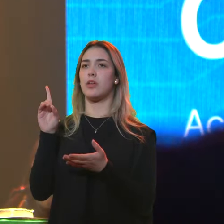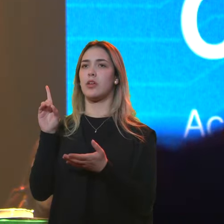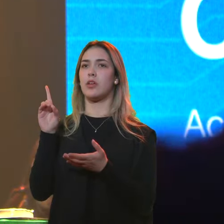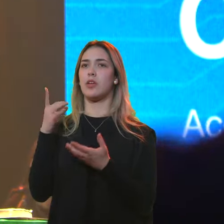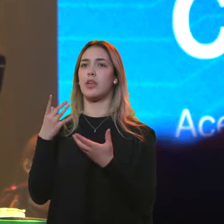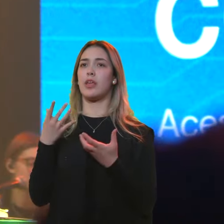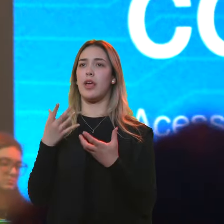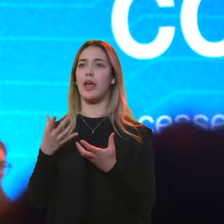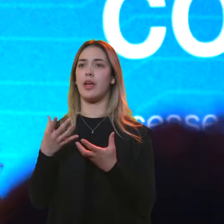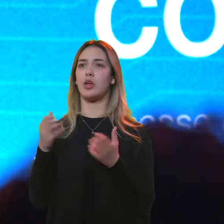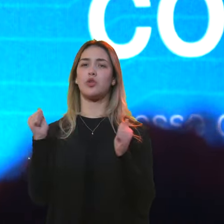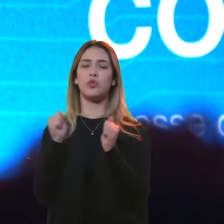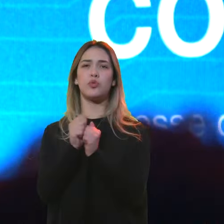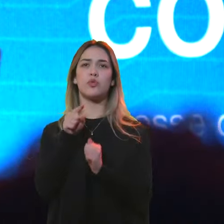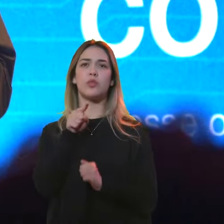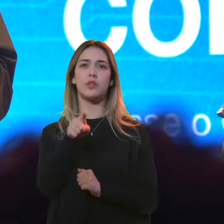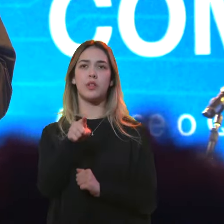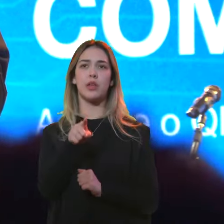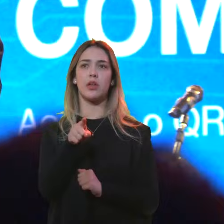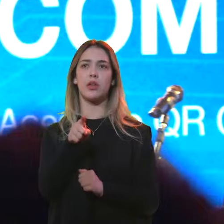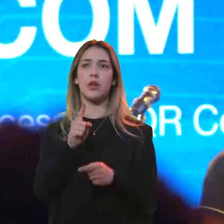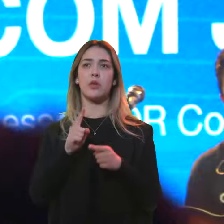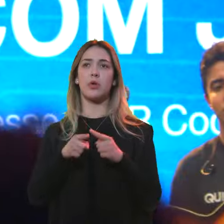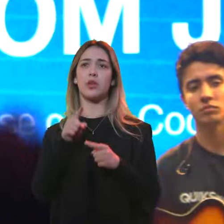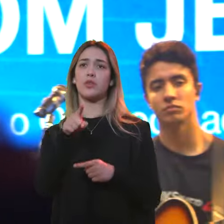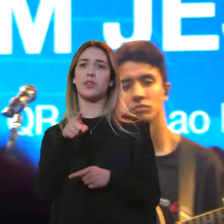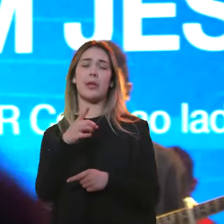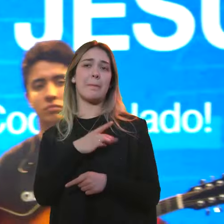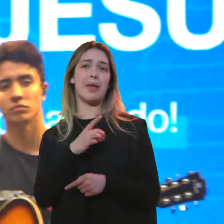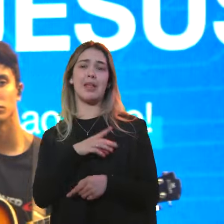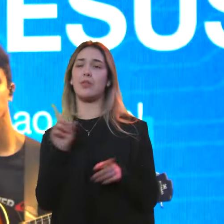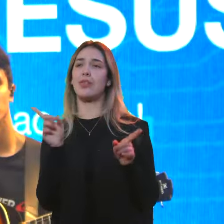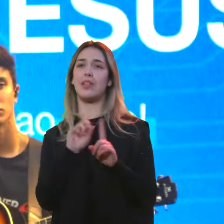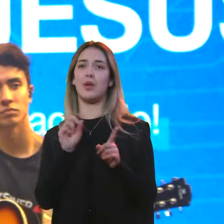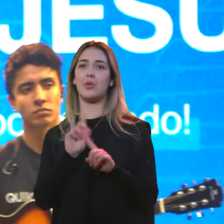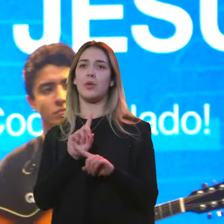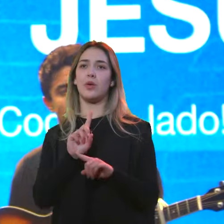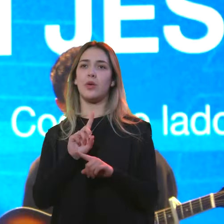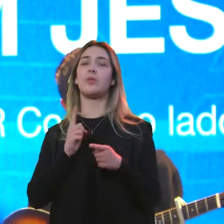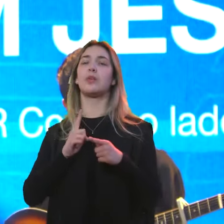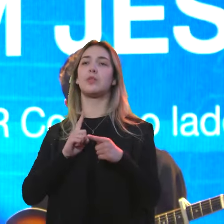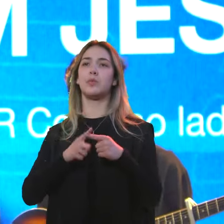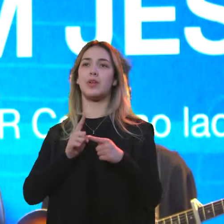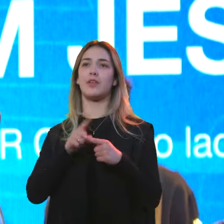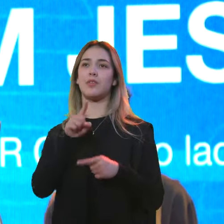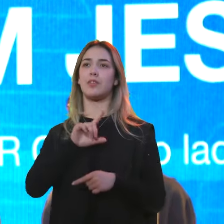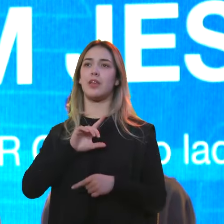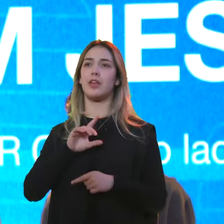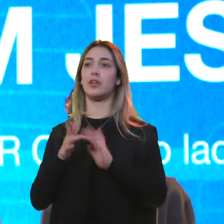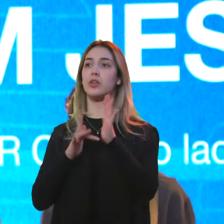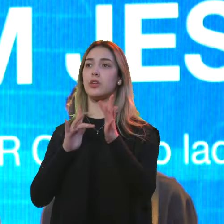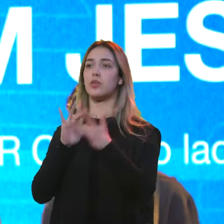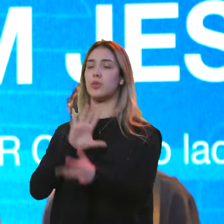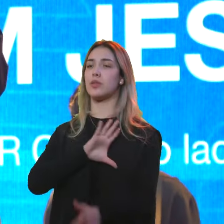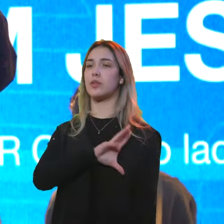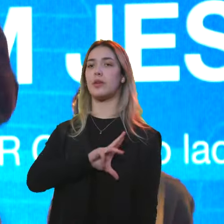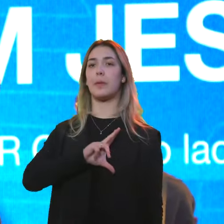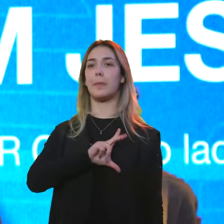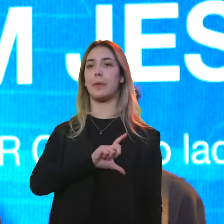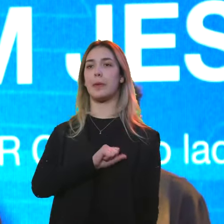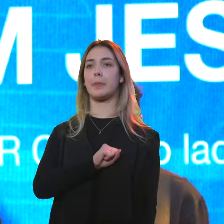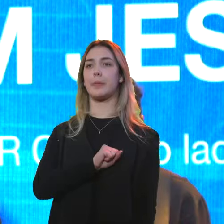com Ele porque Ele é fonte de vida. E talvez você veio para a igreja porque você já está vivendo o inferno na terra. Você já está vivendo o